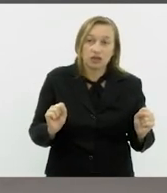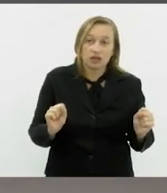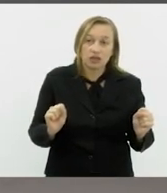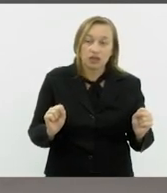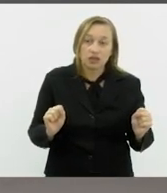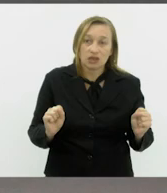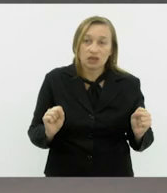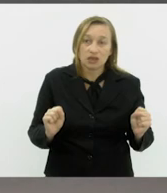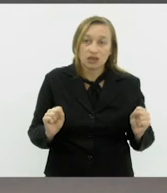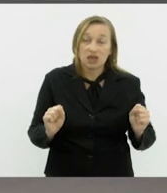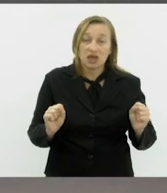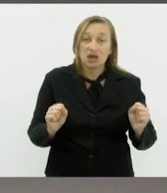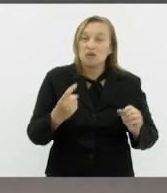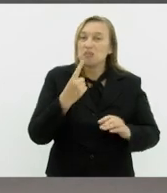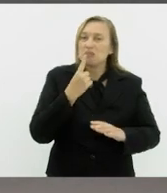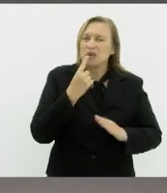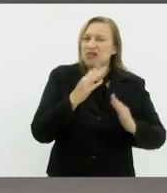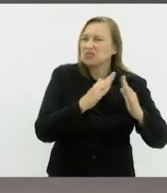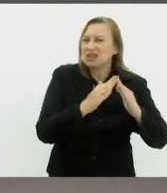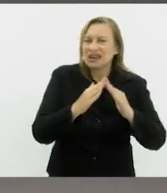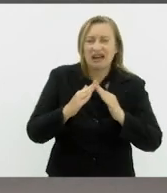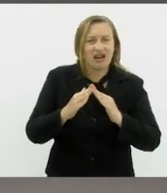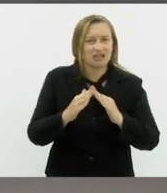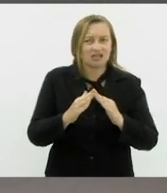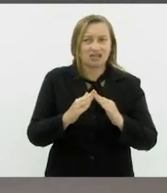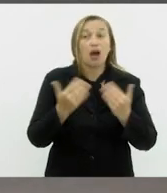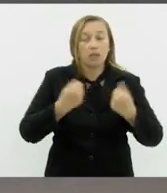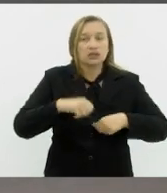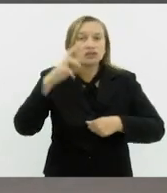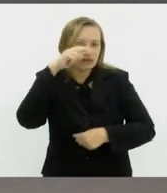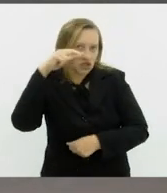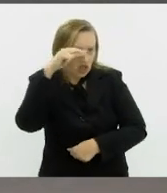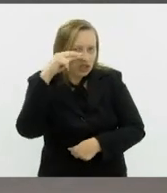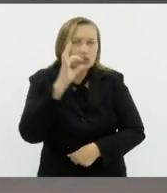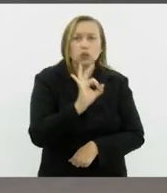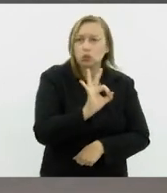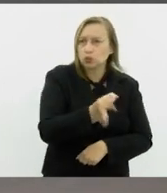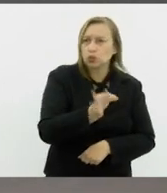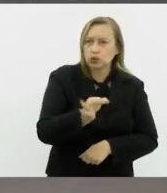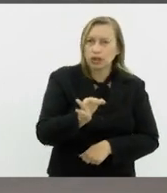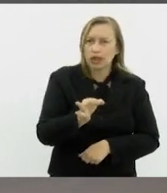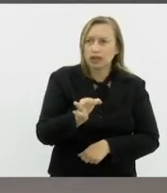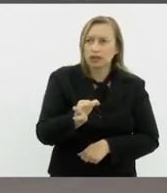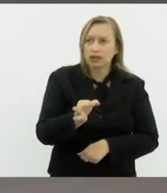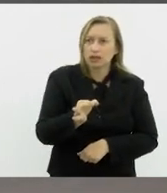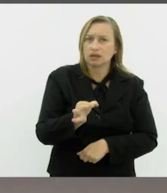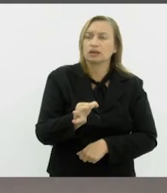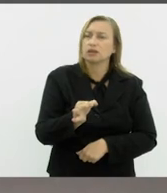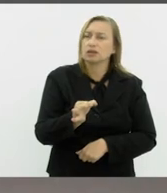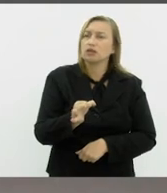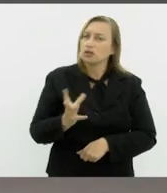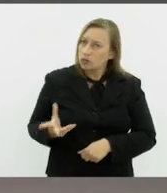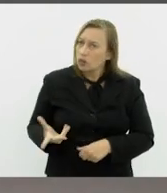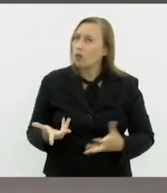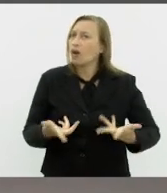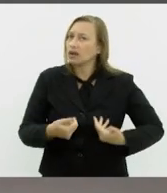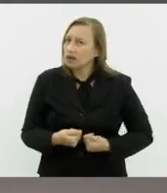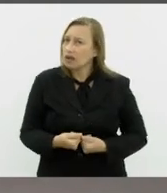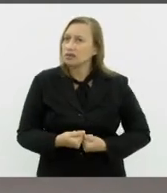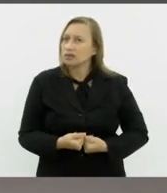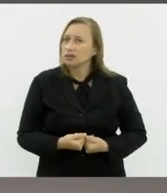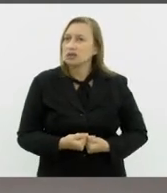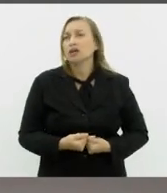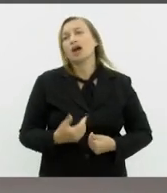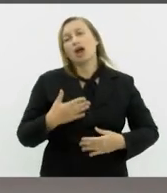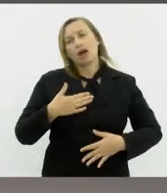zonas residenciais. É impossível fazer TAC sem uma fiscalização absolutamente intensa e eficiente. Tá?